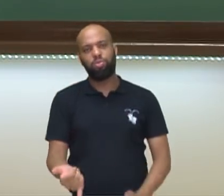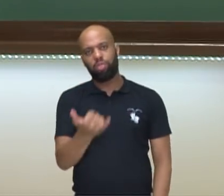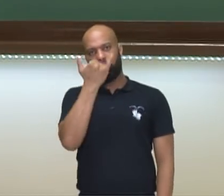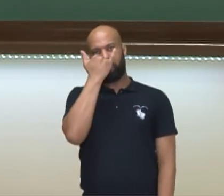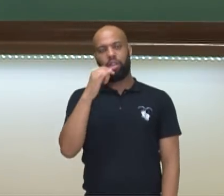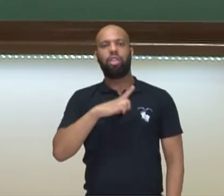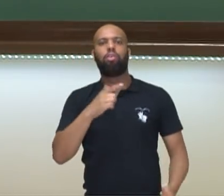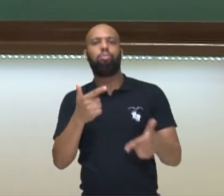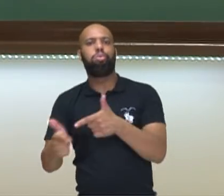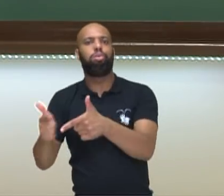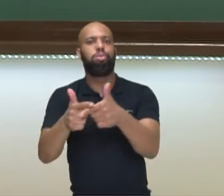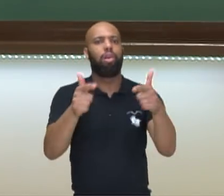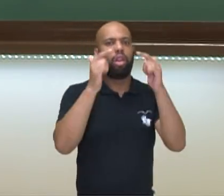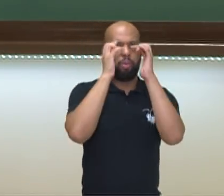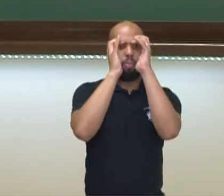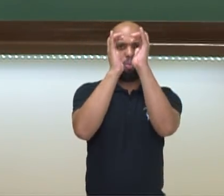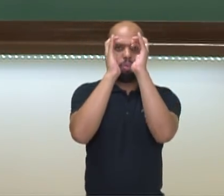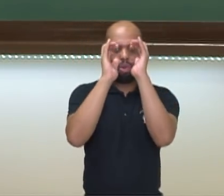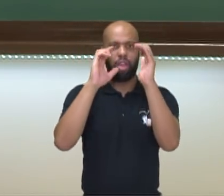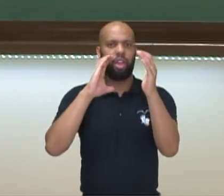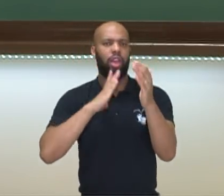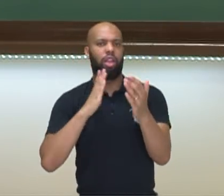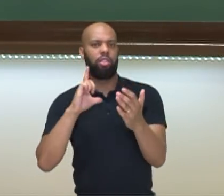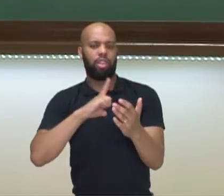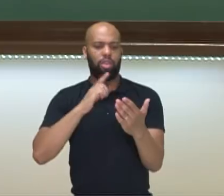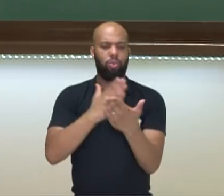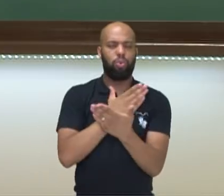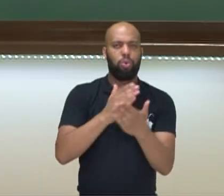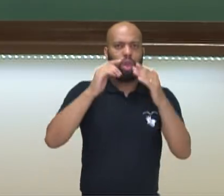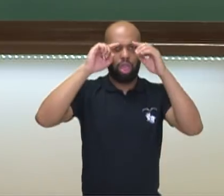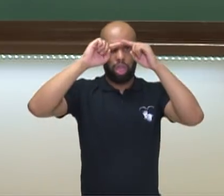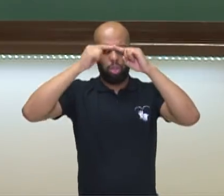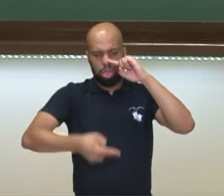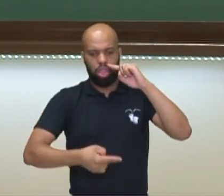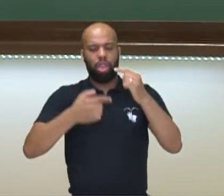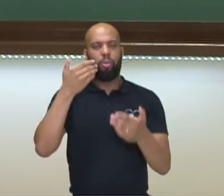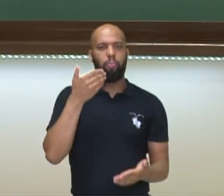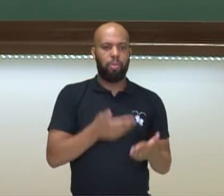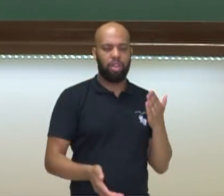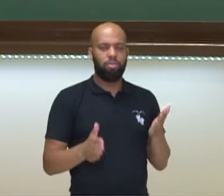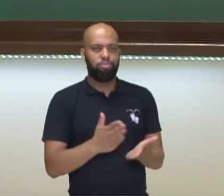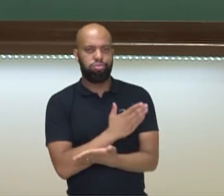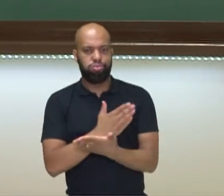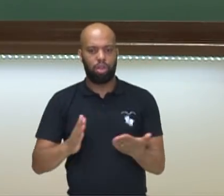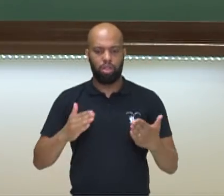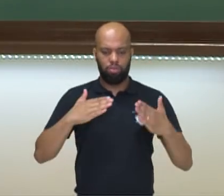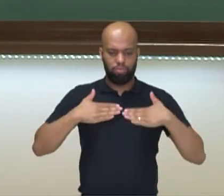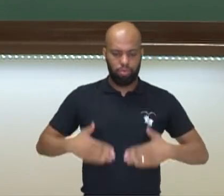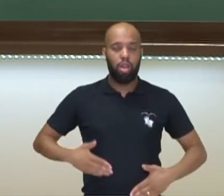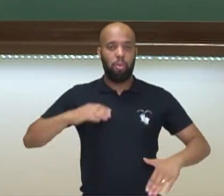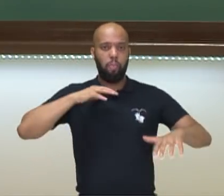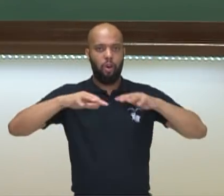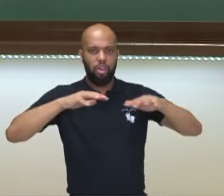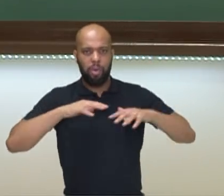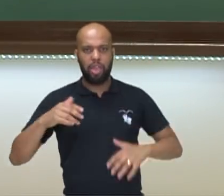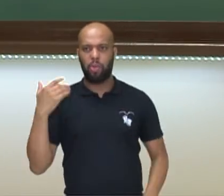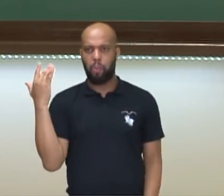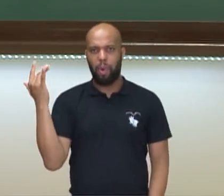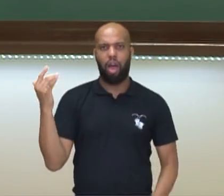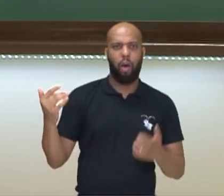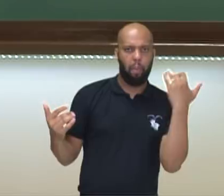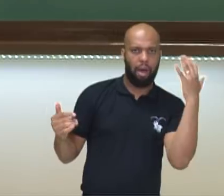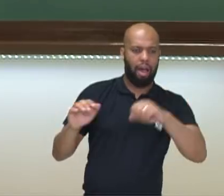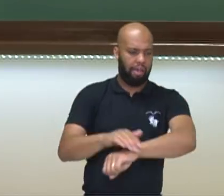lesão neurológica, alguma lesão no cérebro e por isso perderam às vezes algum movimento de braço, de perna do seu